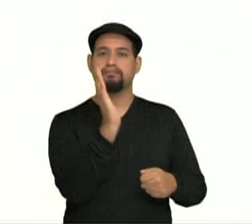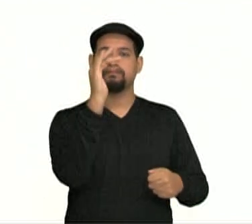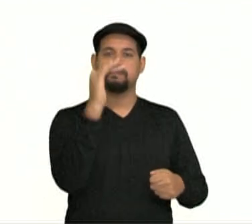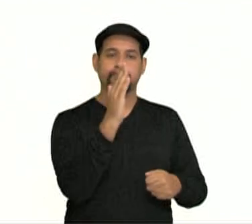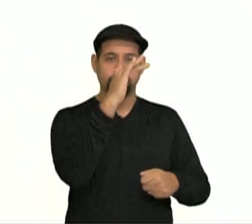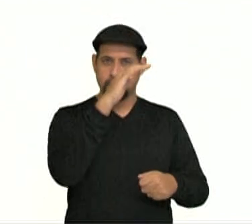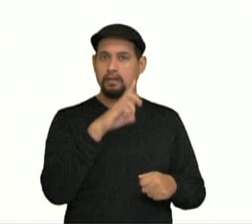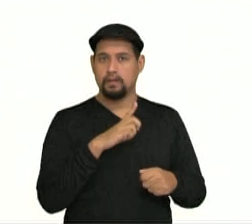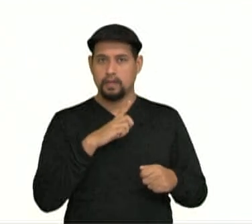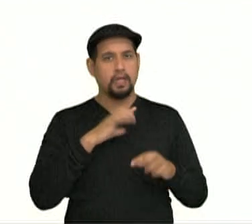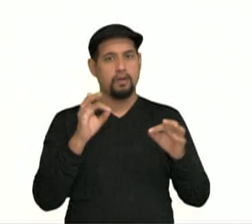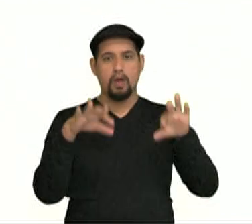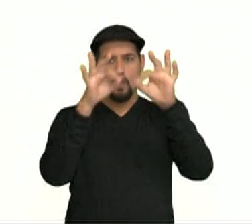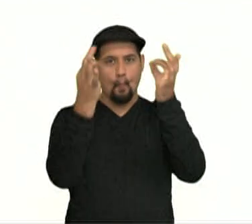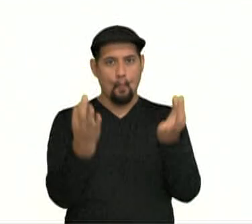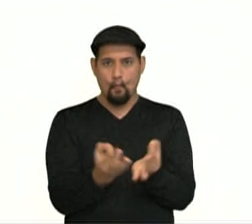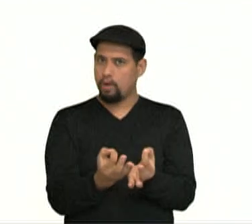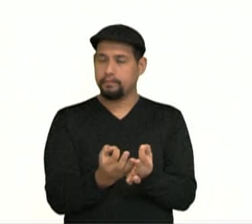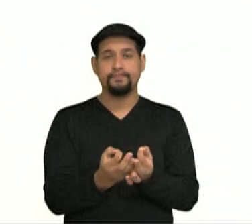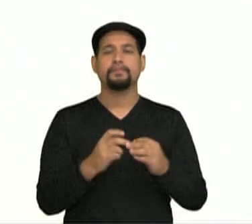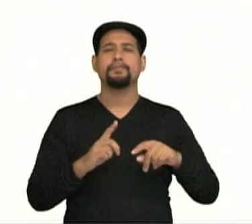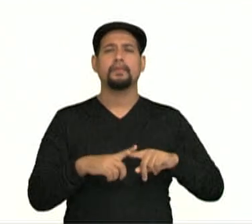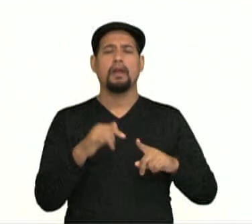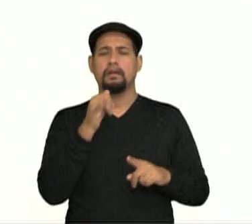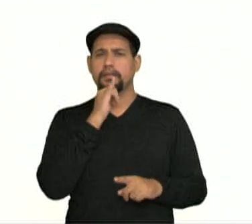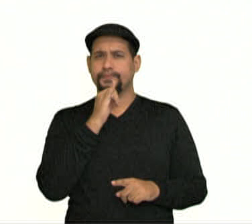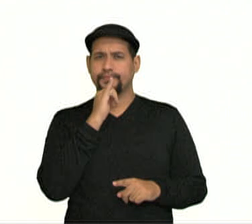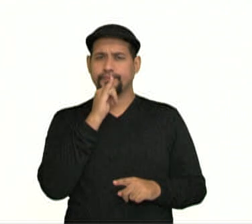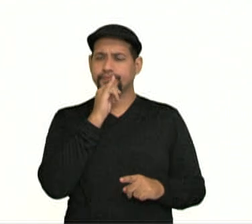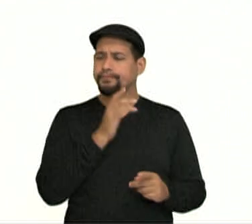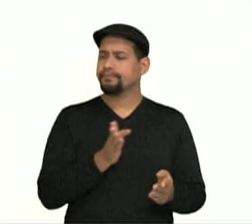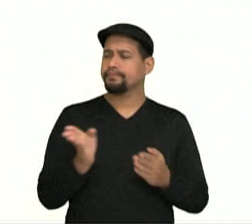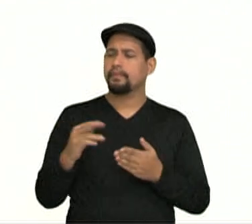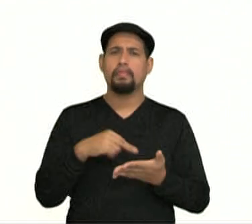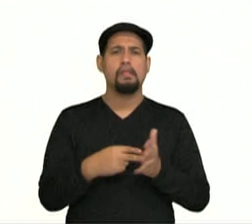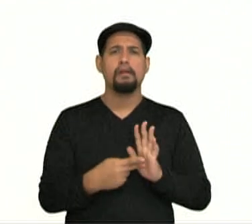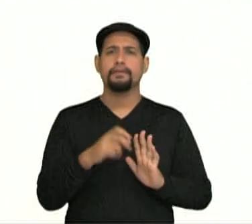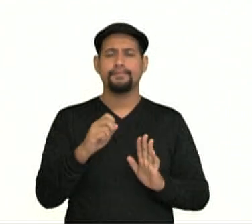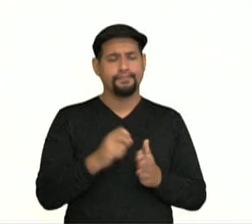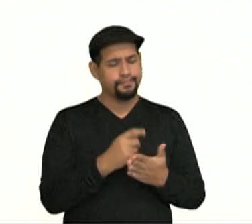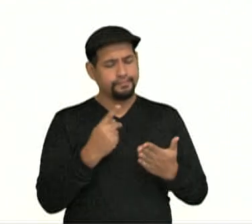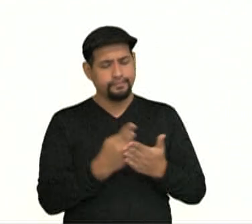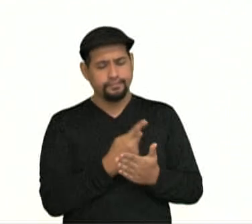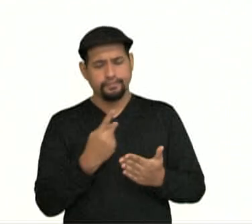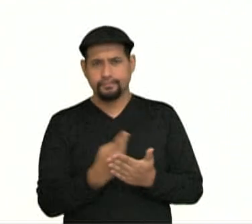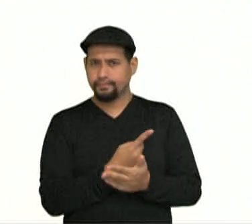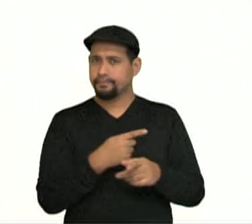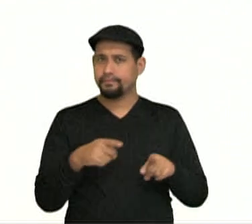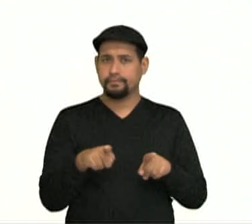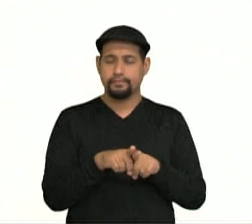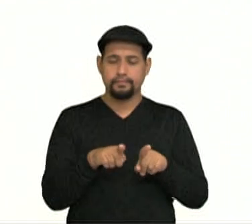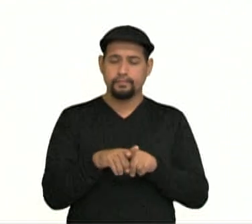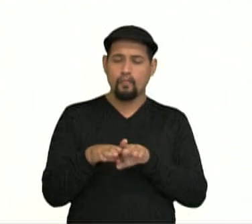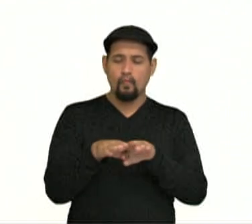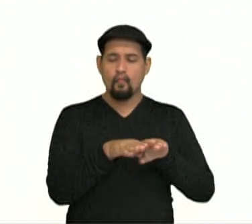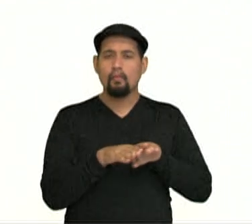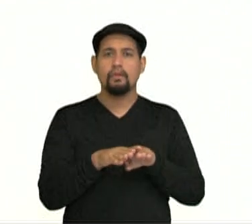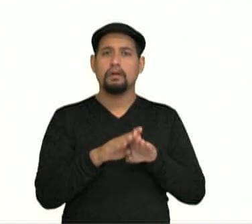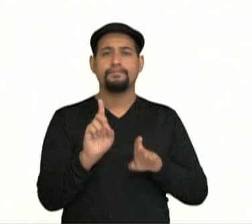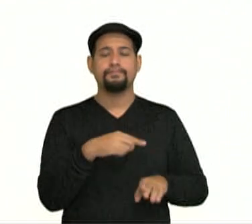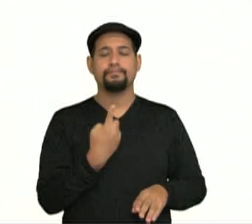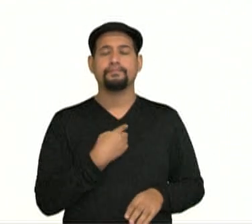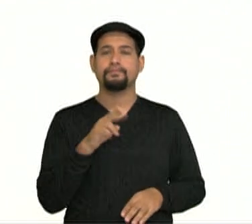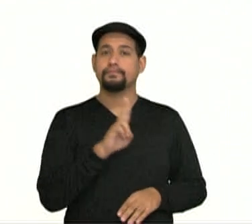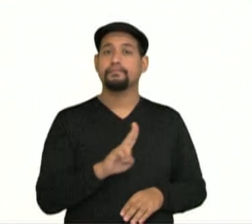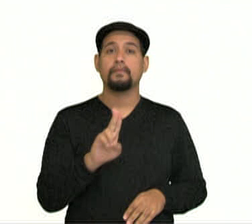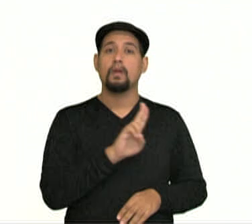de imperfeições. A essas imperfeições, a essas irregularidades da superfície terrestre, é que nós atribuímos